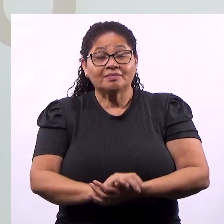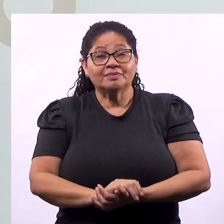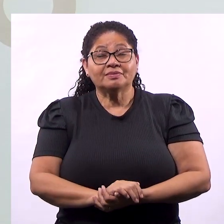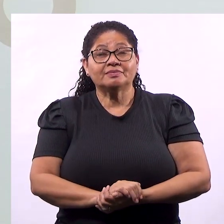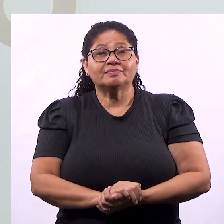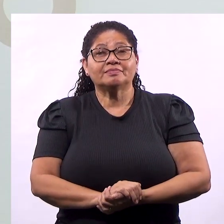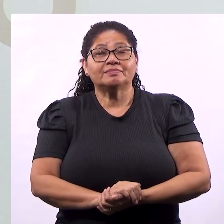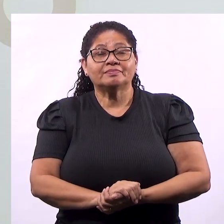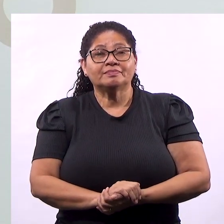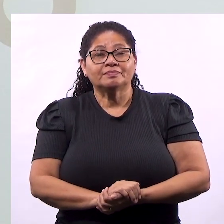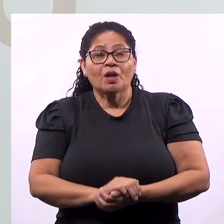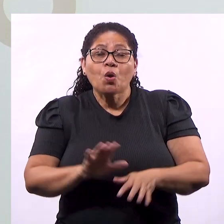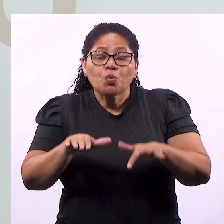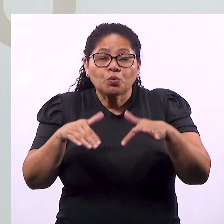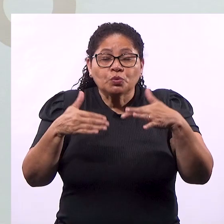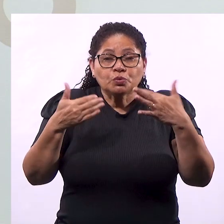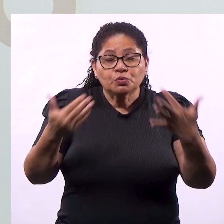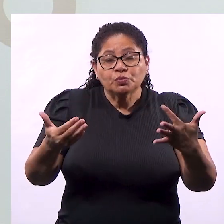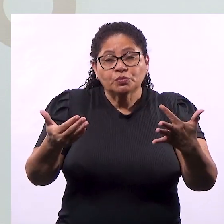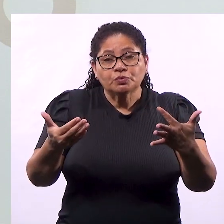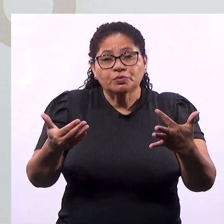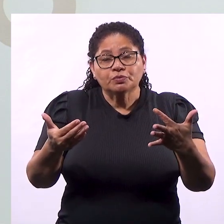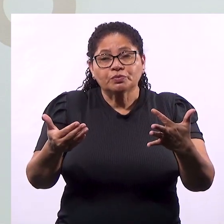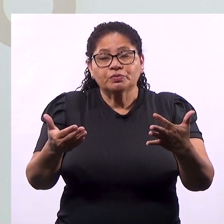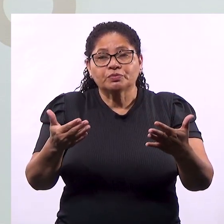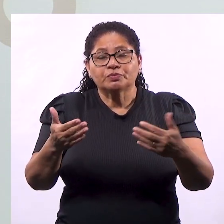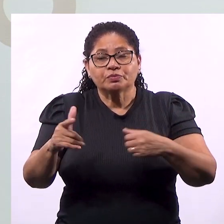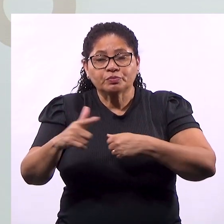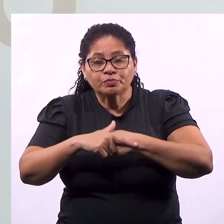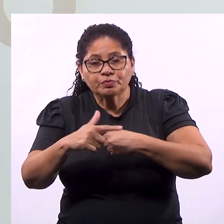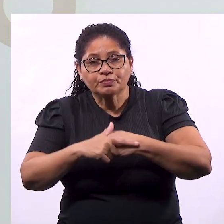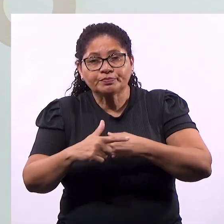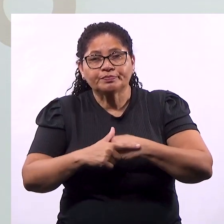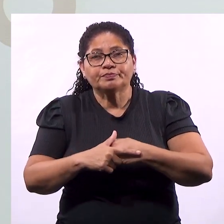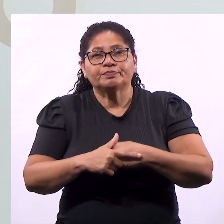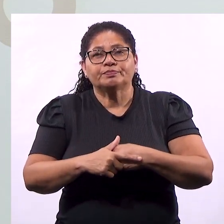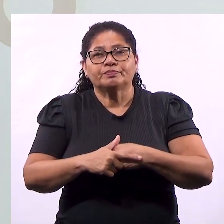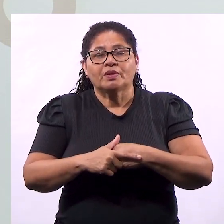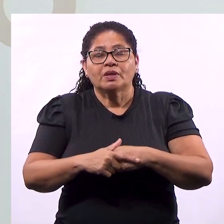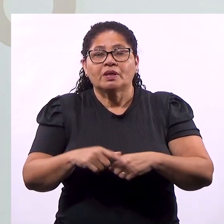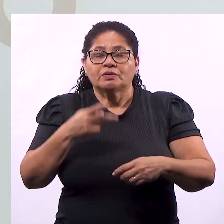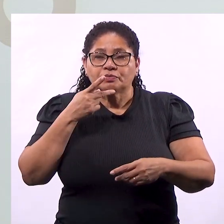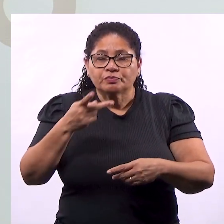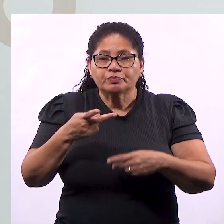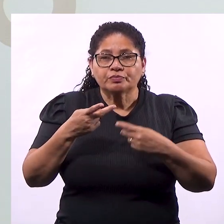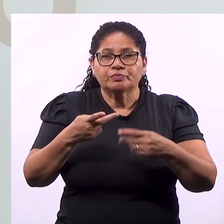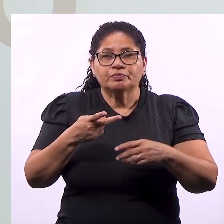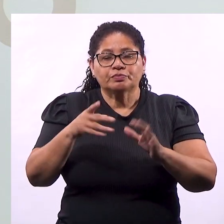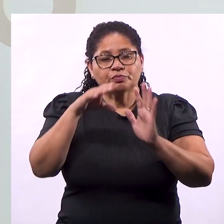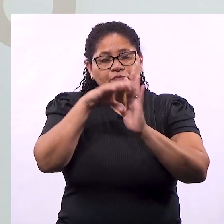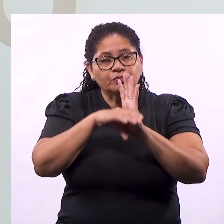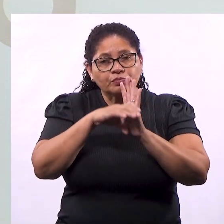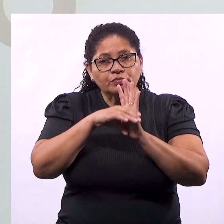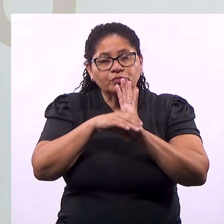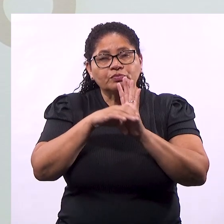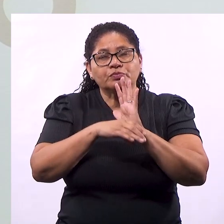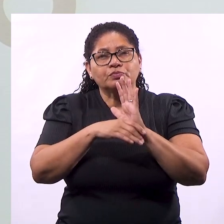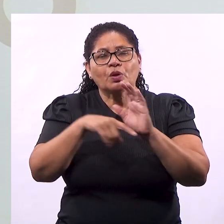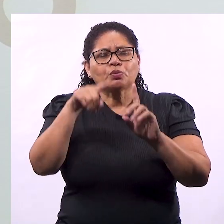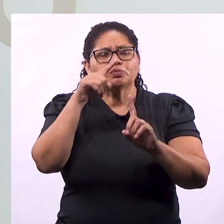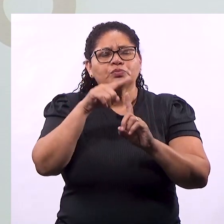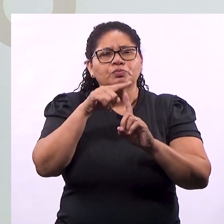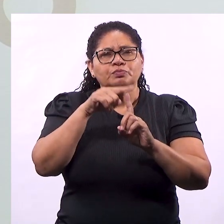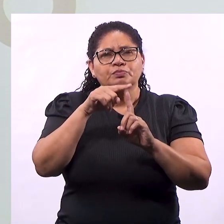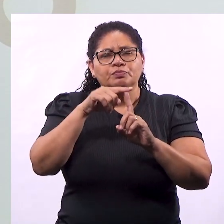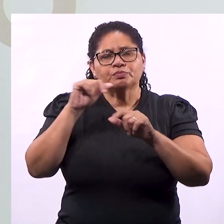como é que é que funciona isso qual é quais são esses elementos além disso a gente também vai tratar dos conceitos sobre